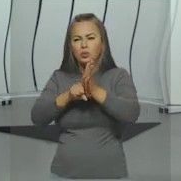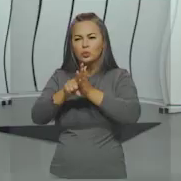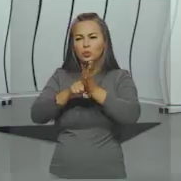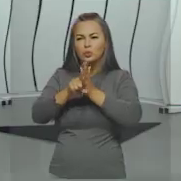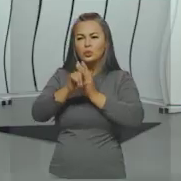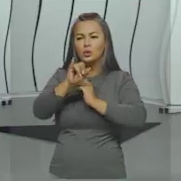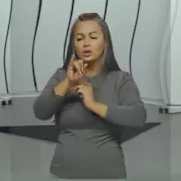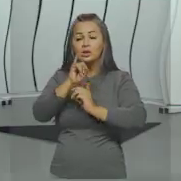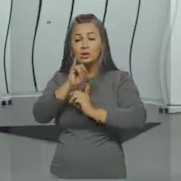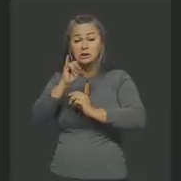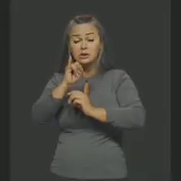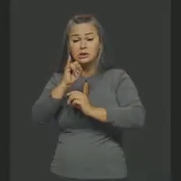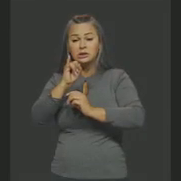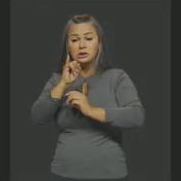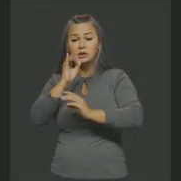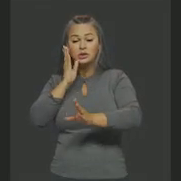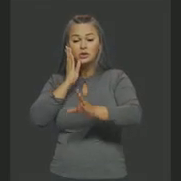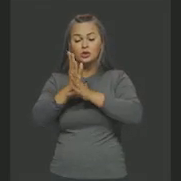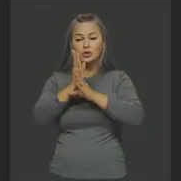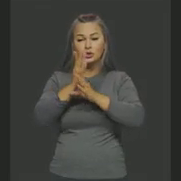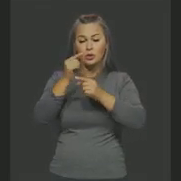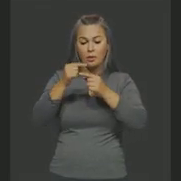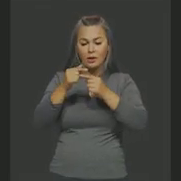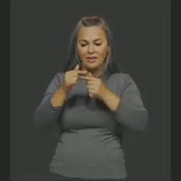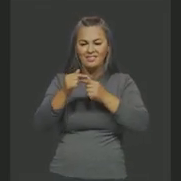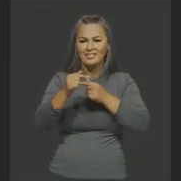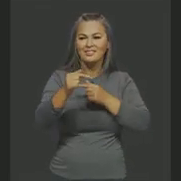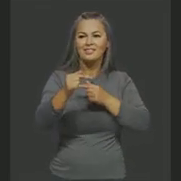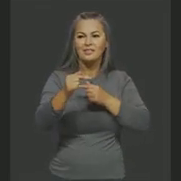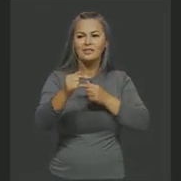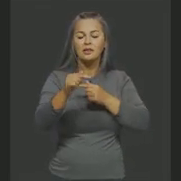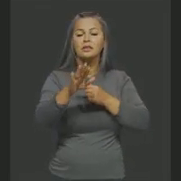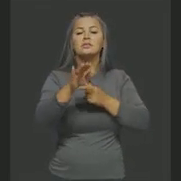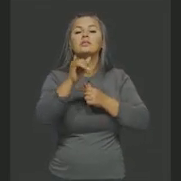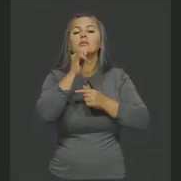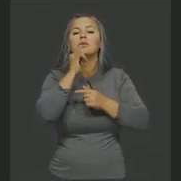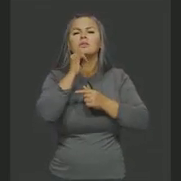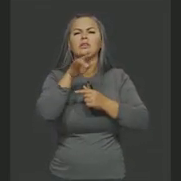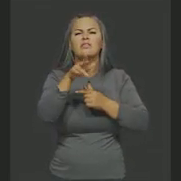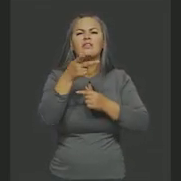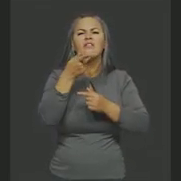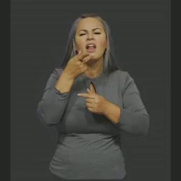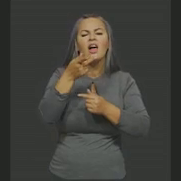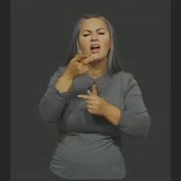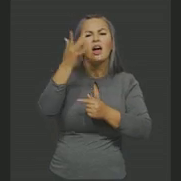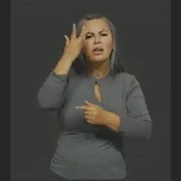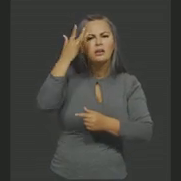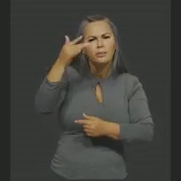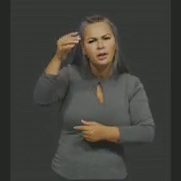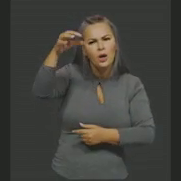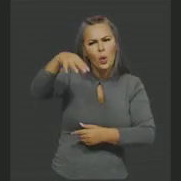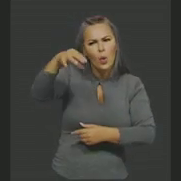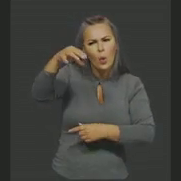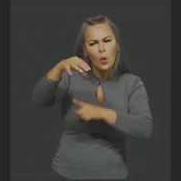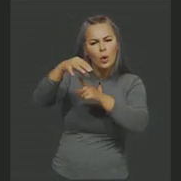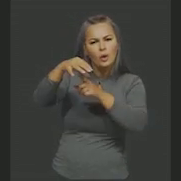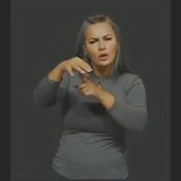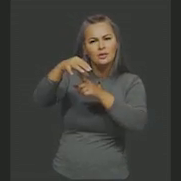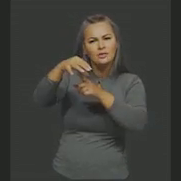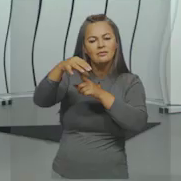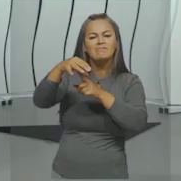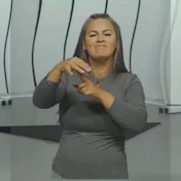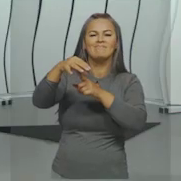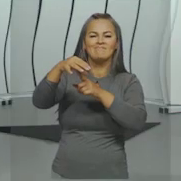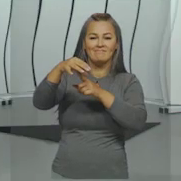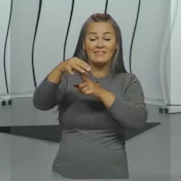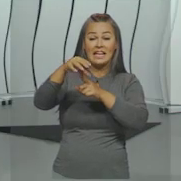daqui a 3 dias. Quanto mais próximo, né? Se falar amanhã vai chover, quanto mais próxima a previsão, melhor. À medida que